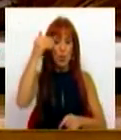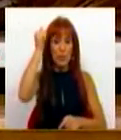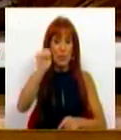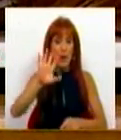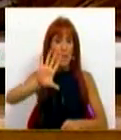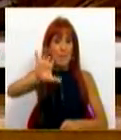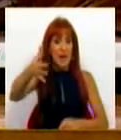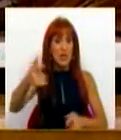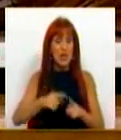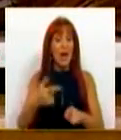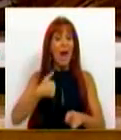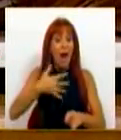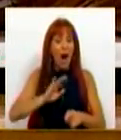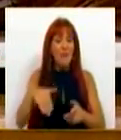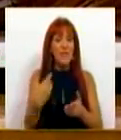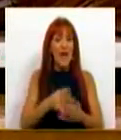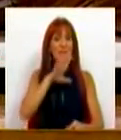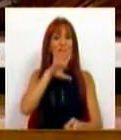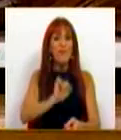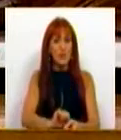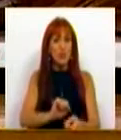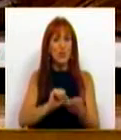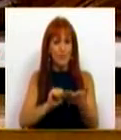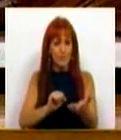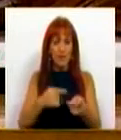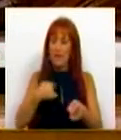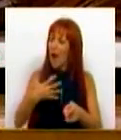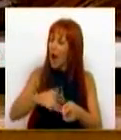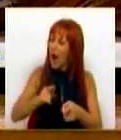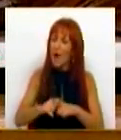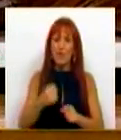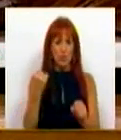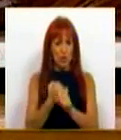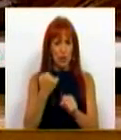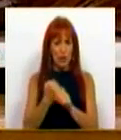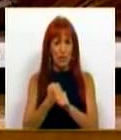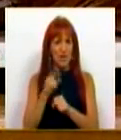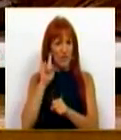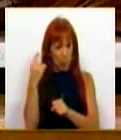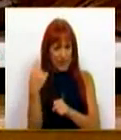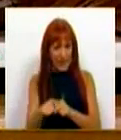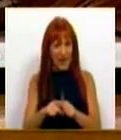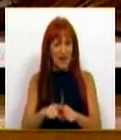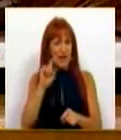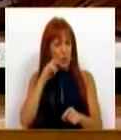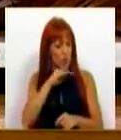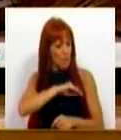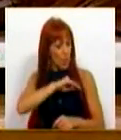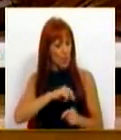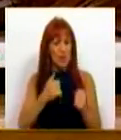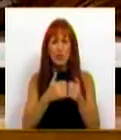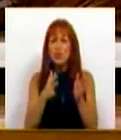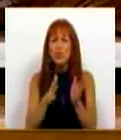do país que queremos para os nossos filhos. Onde queremos que o trabalho tenha valor e assegure o rendimento